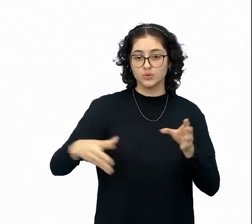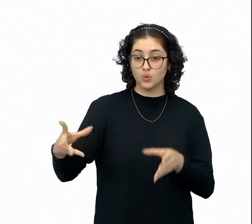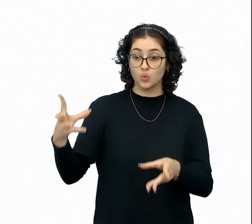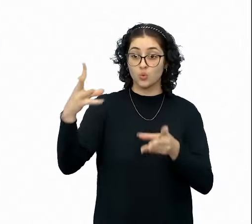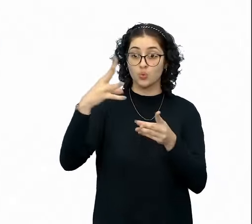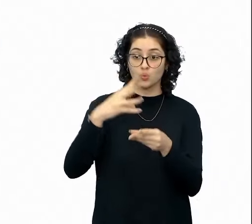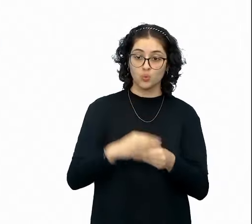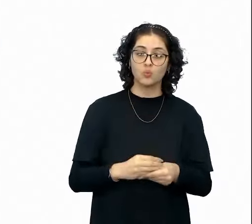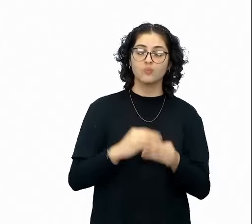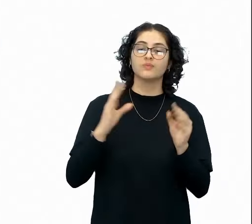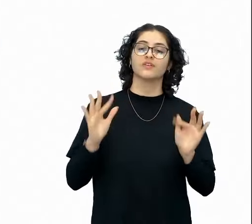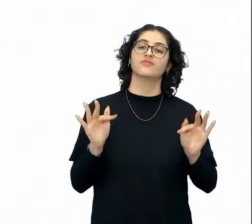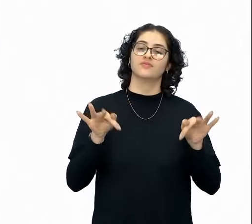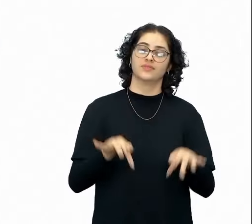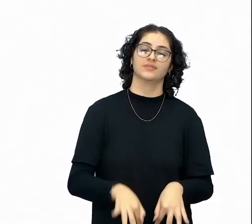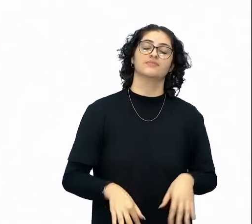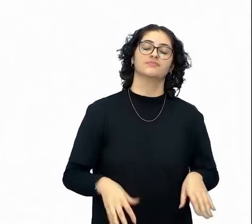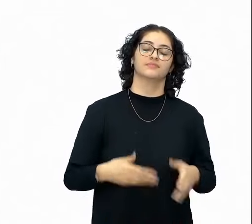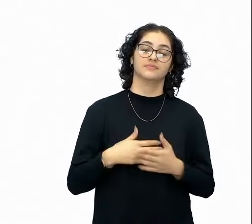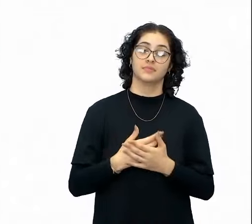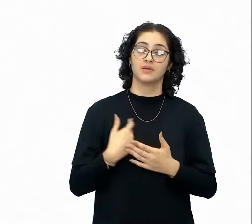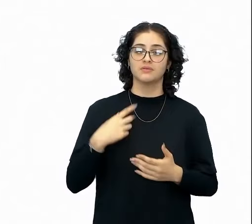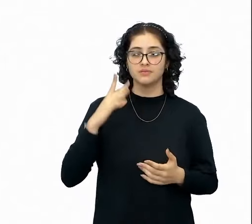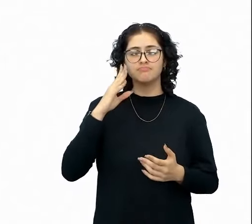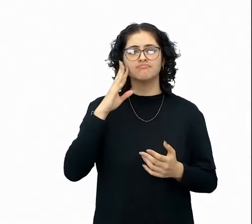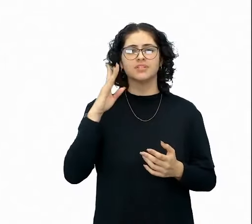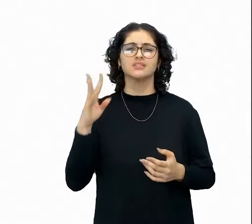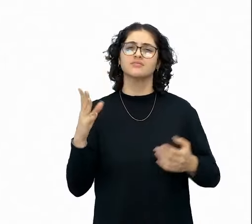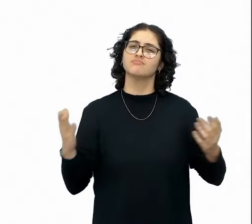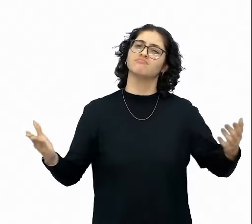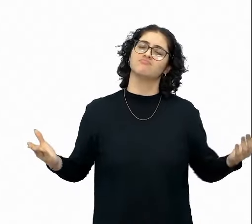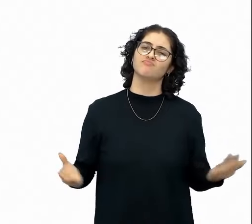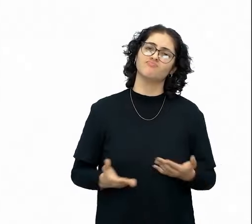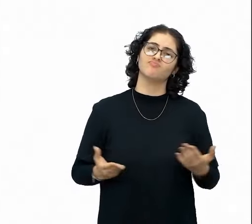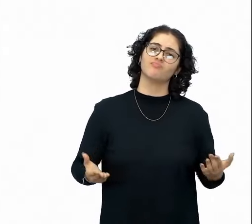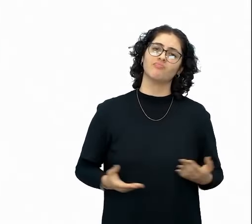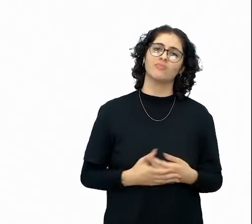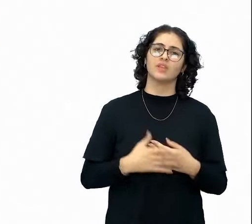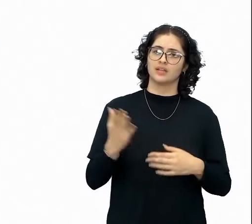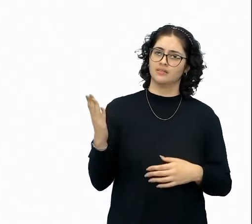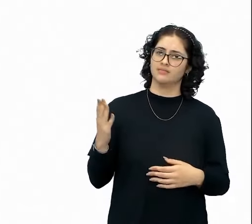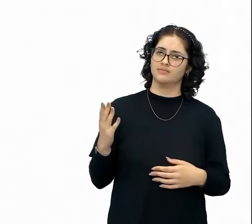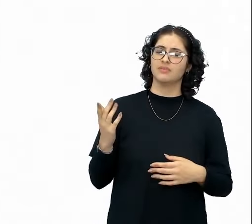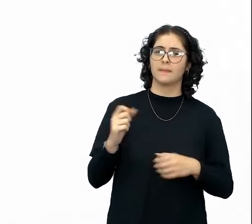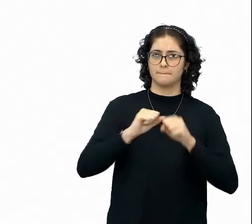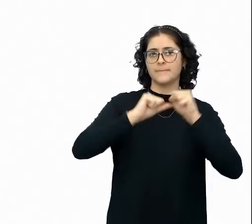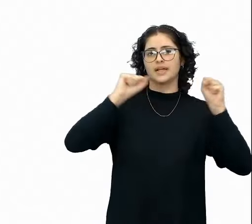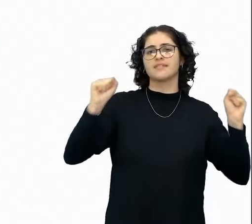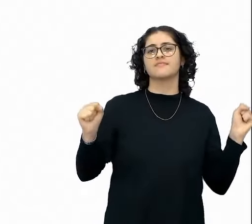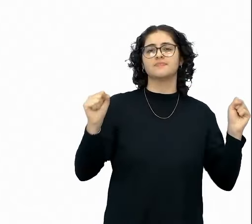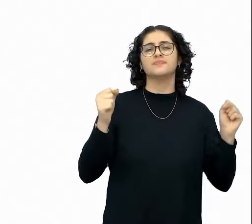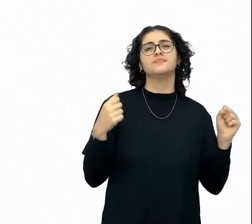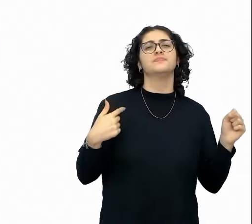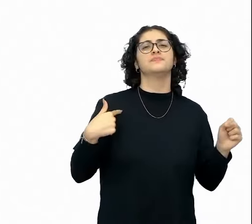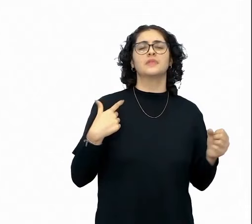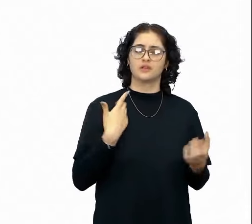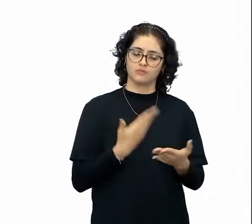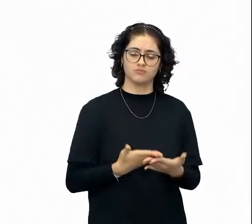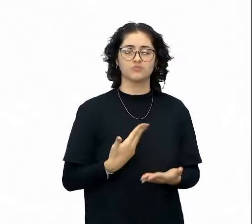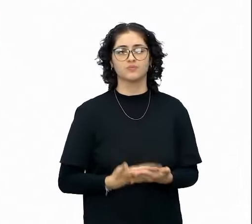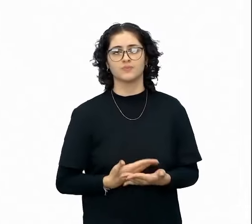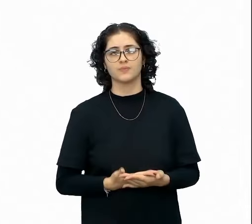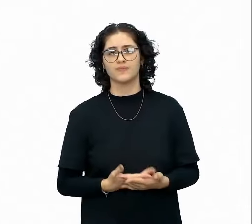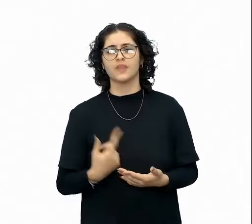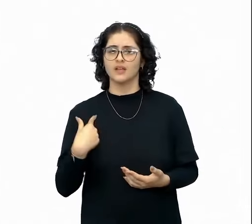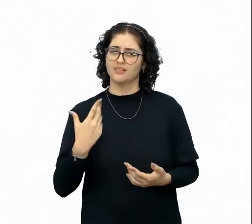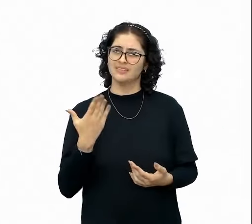tem um fim. Eu estava pensando muito nisso hoje, na parte da manhã, aqui, quando eu estava estudando. Eu